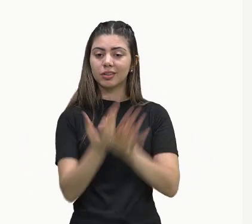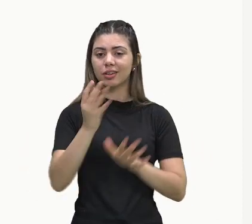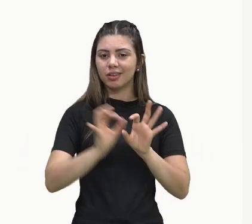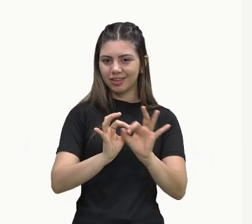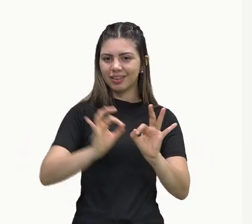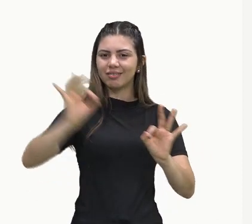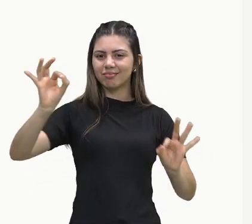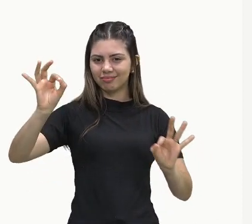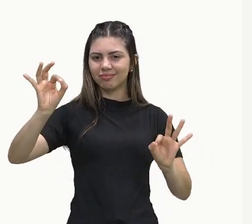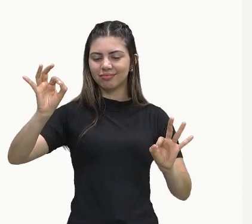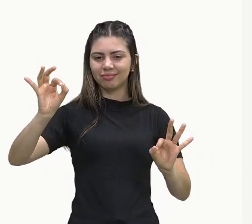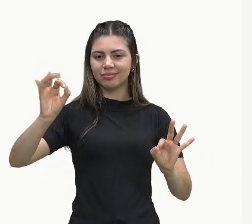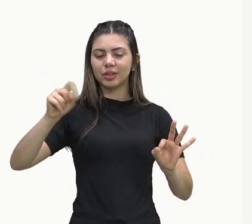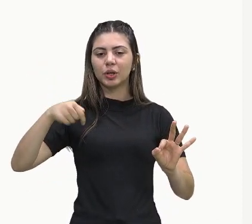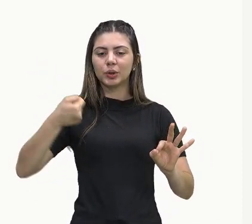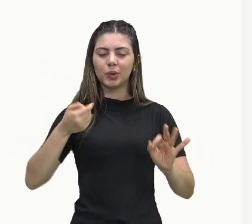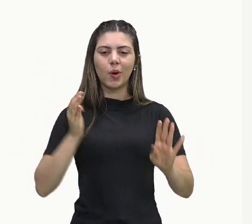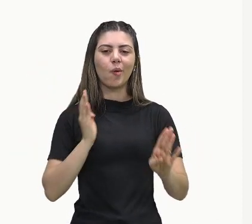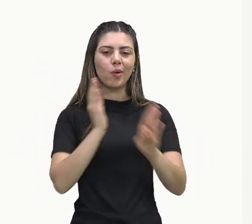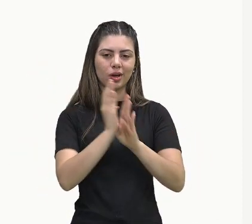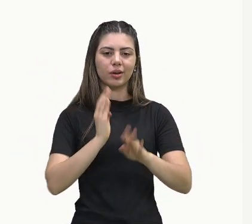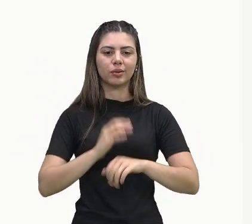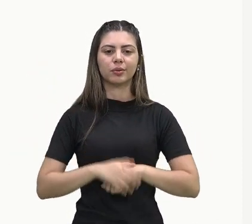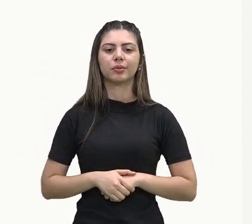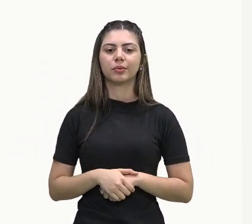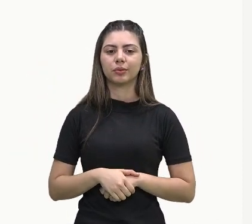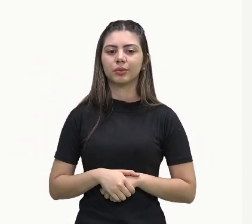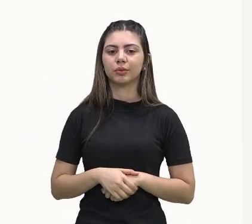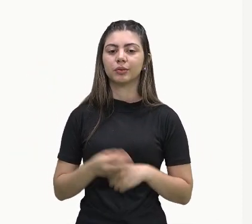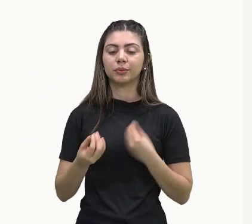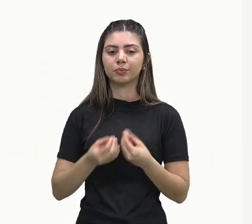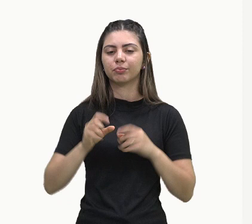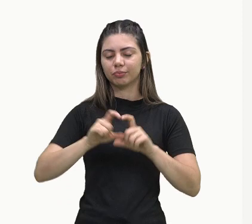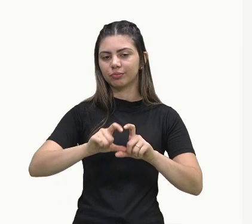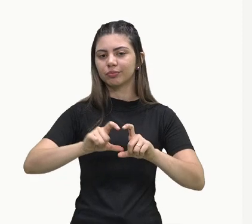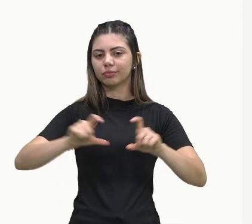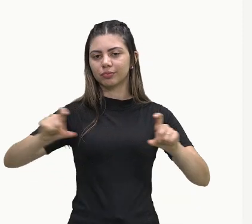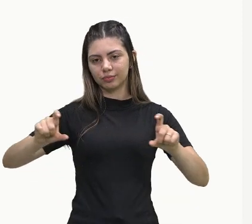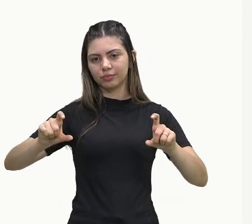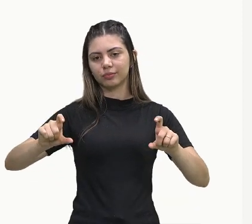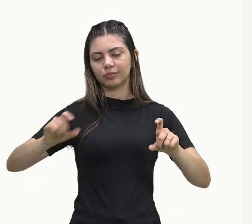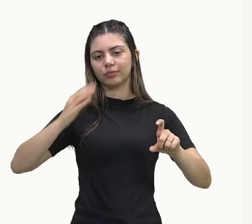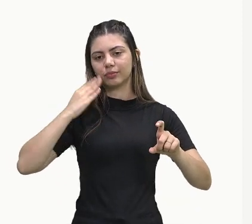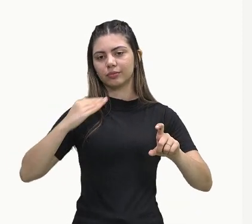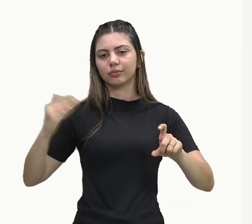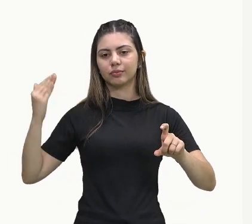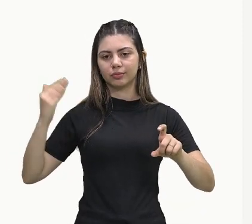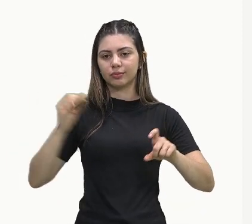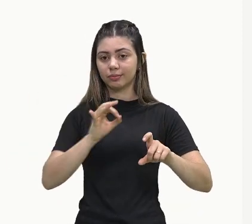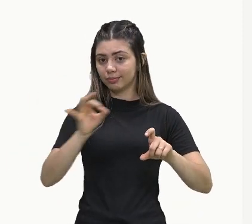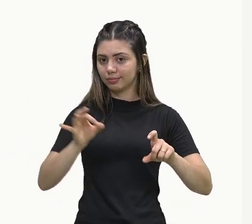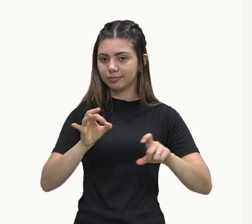aqui que nós vamos encontrar só que nós vamos encontrar ela escrita na sua forma geral